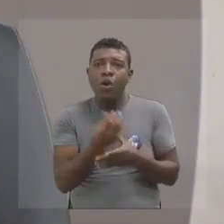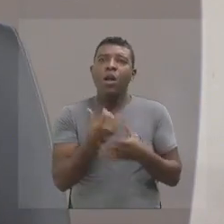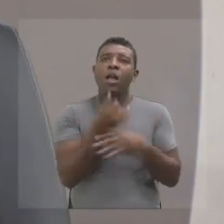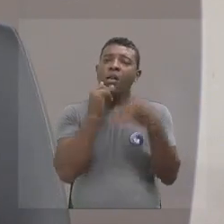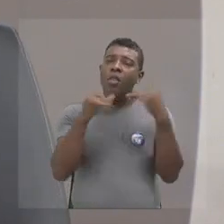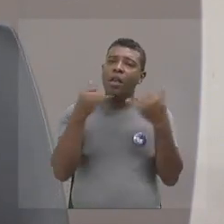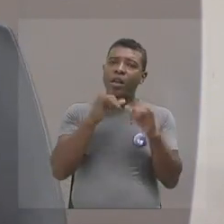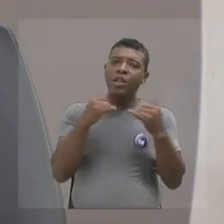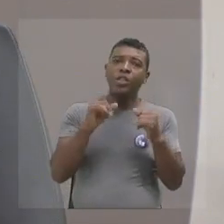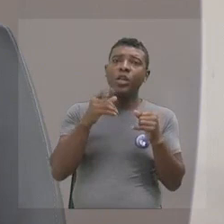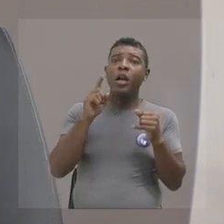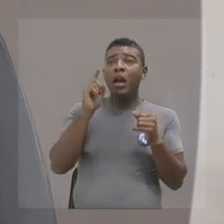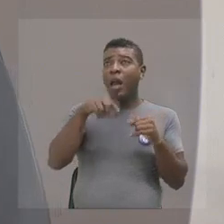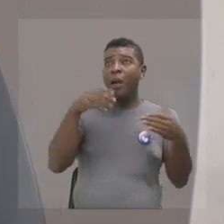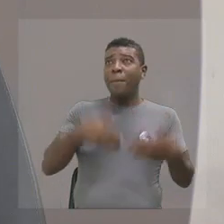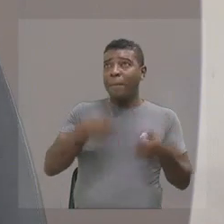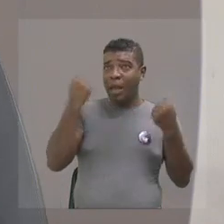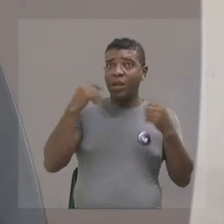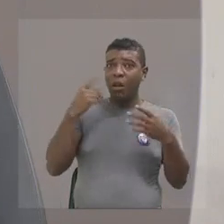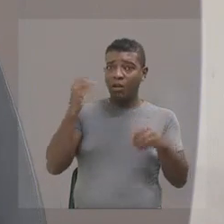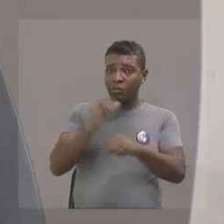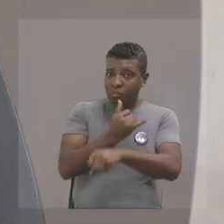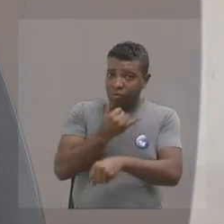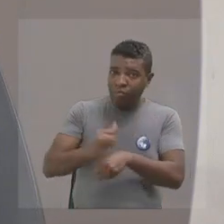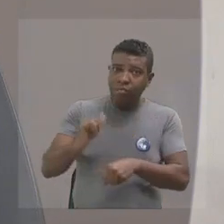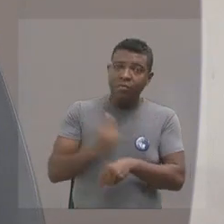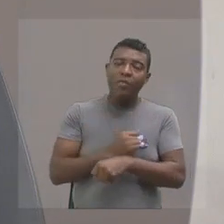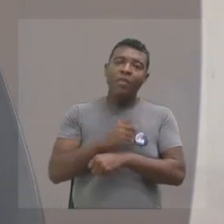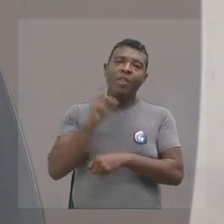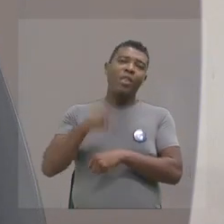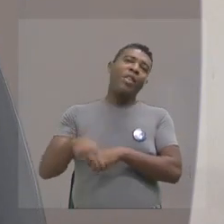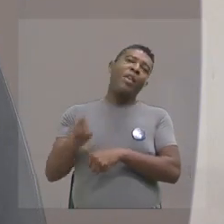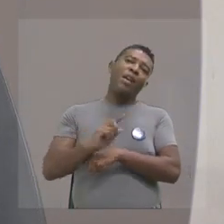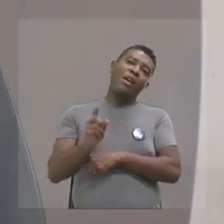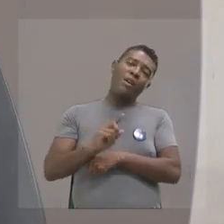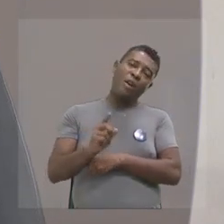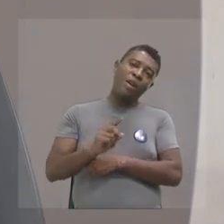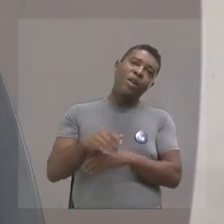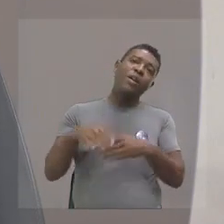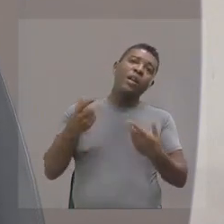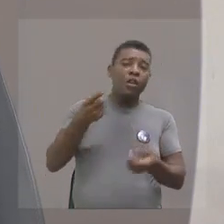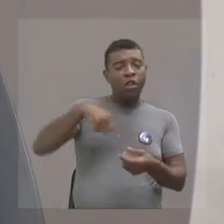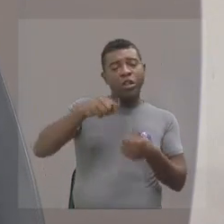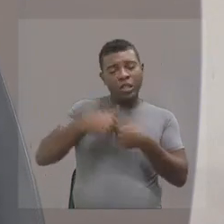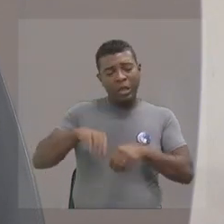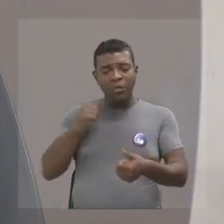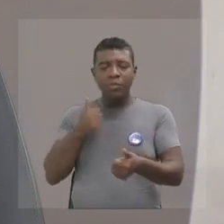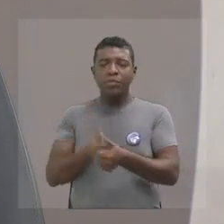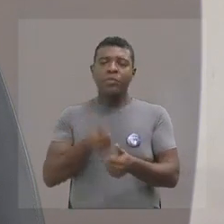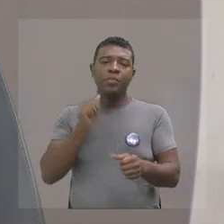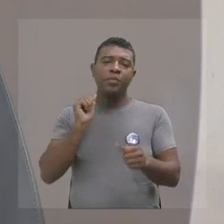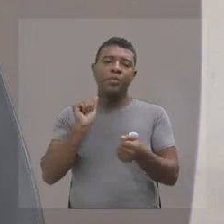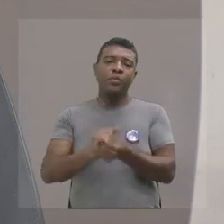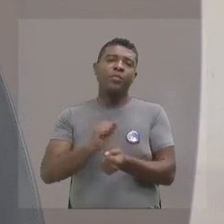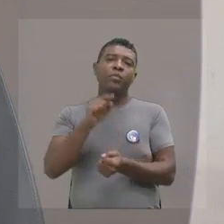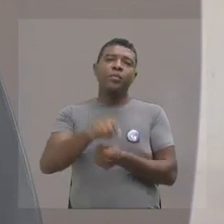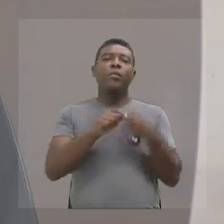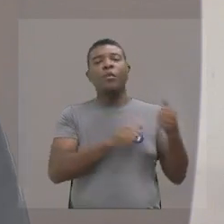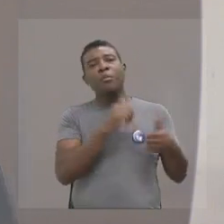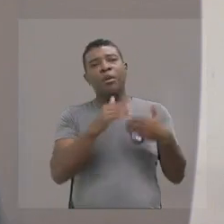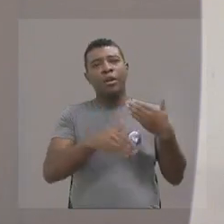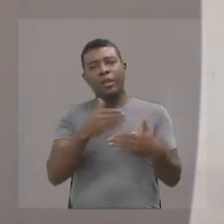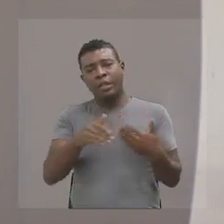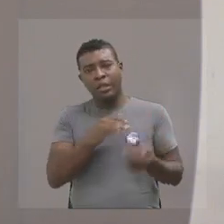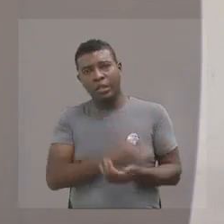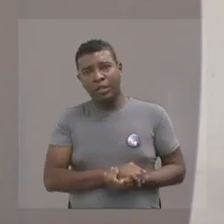é a melhor saída então é nós estamos acompanhando muito de perto esse processo bem em relação a coleta seletiva